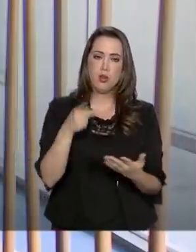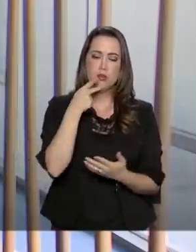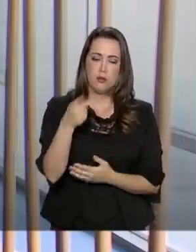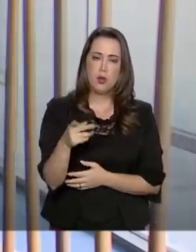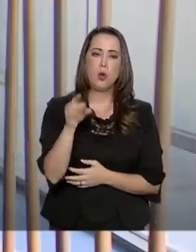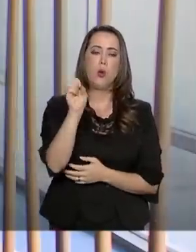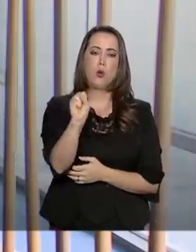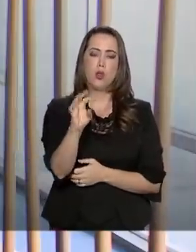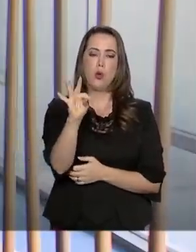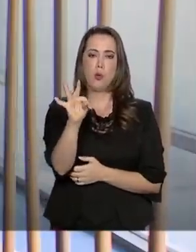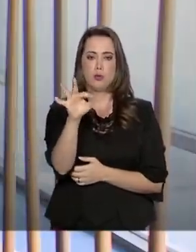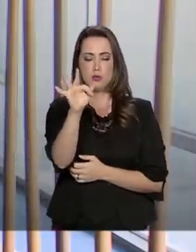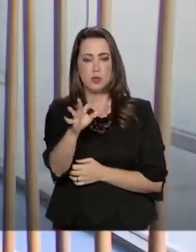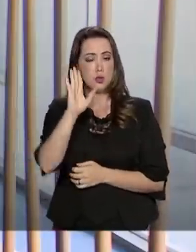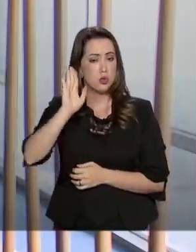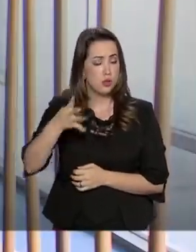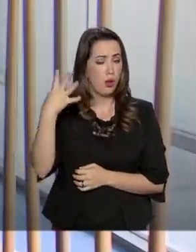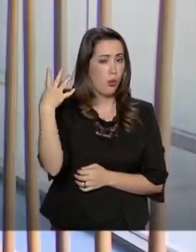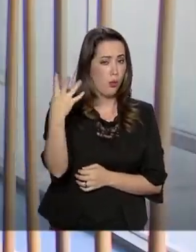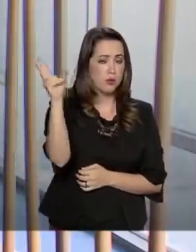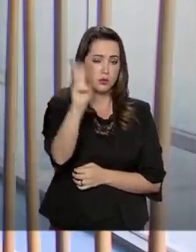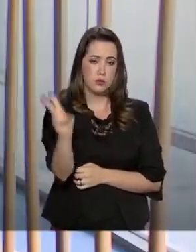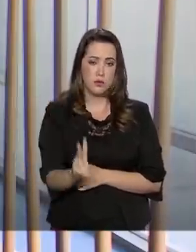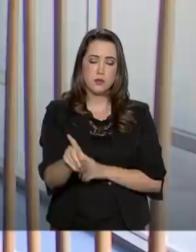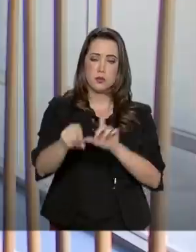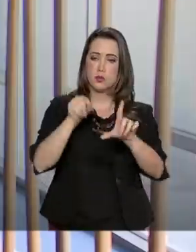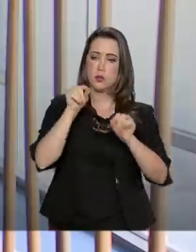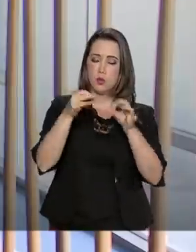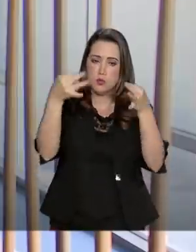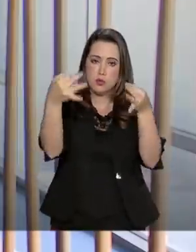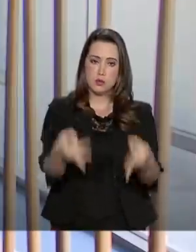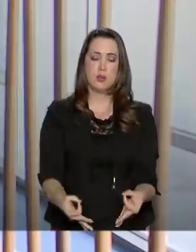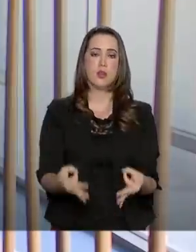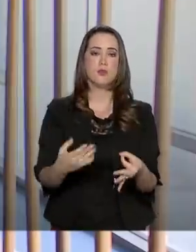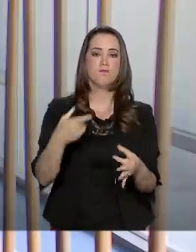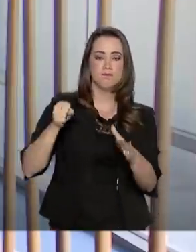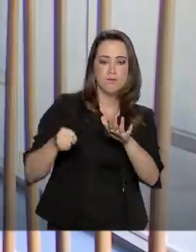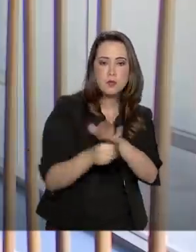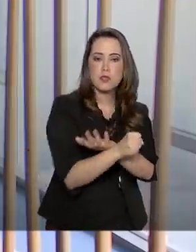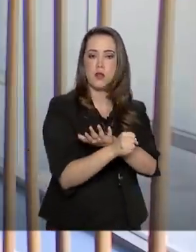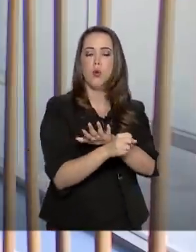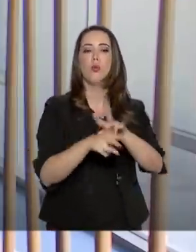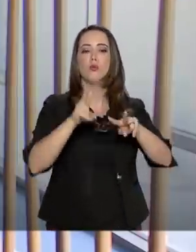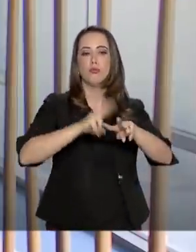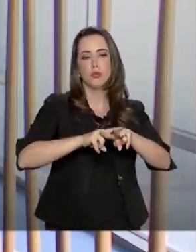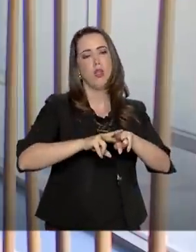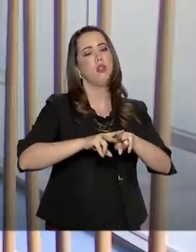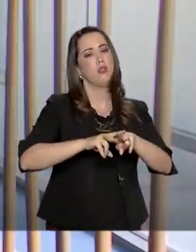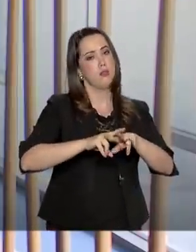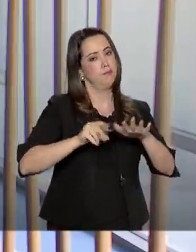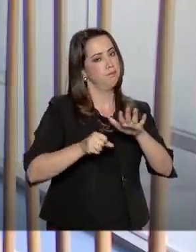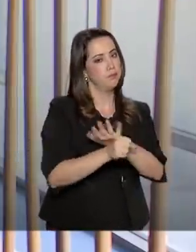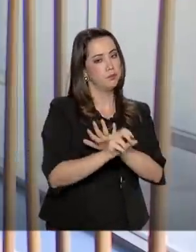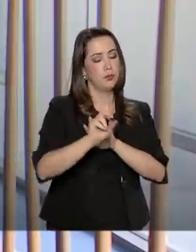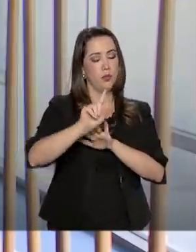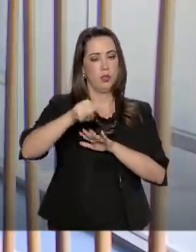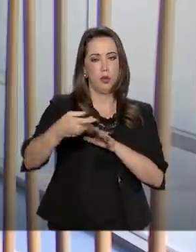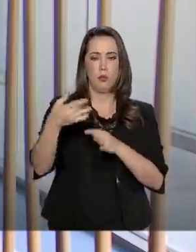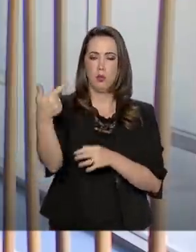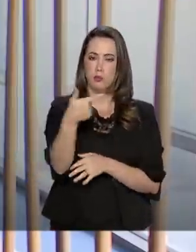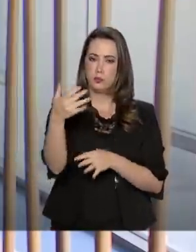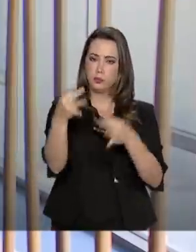Tribunal Federal já tomou 4 decisões validando a prisão em segunda instância e disse que o projeto